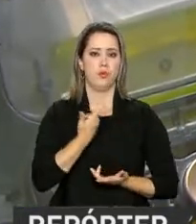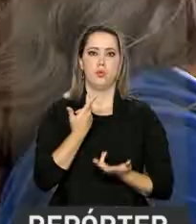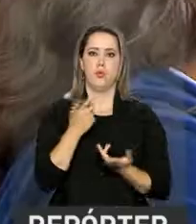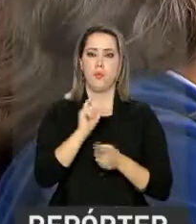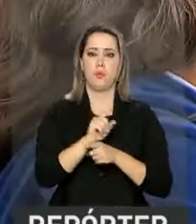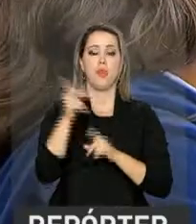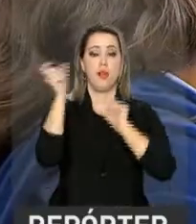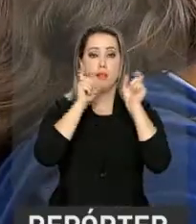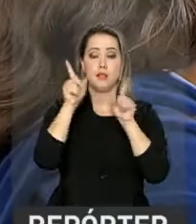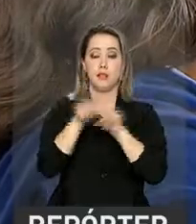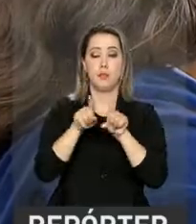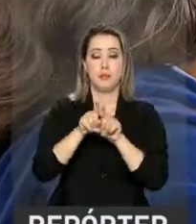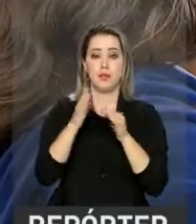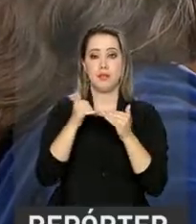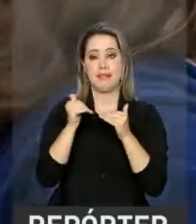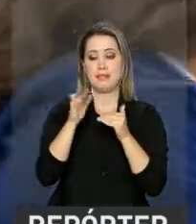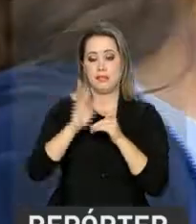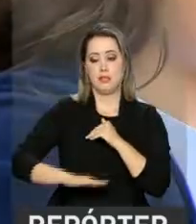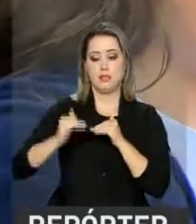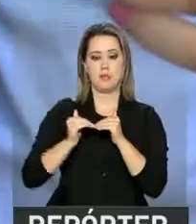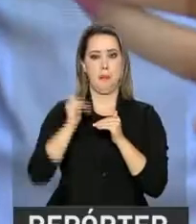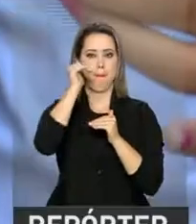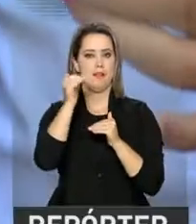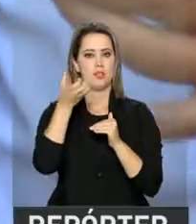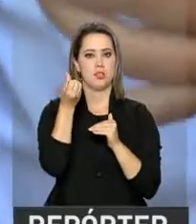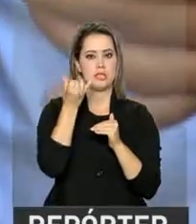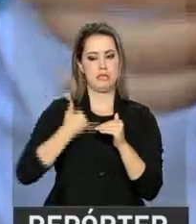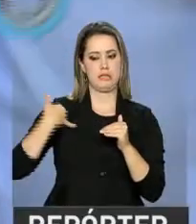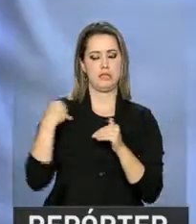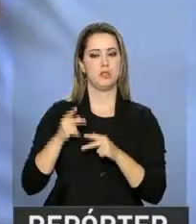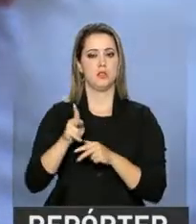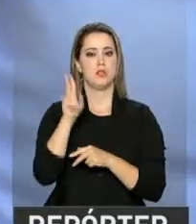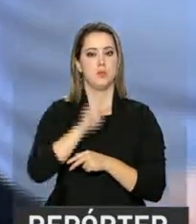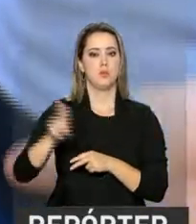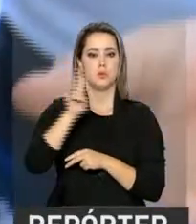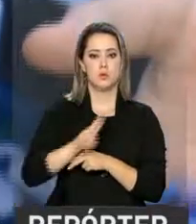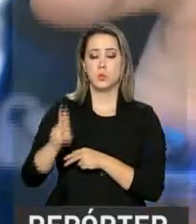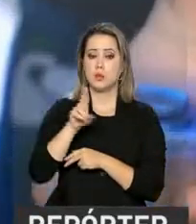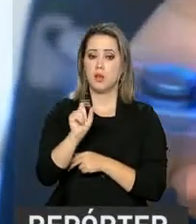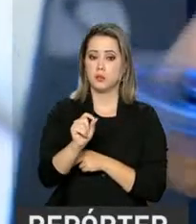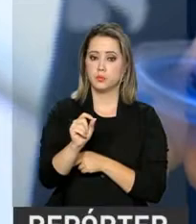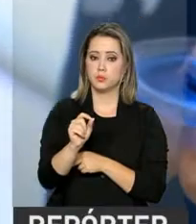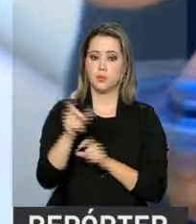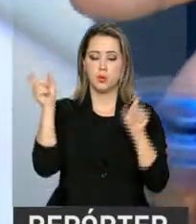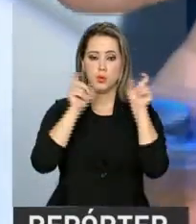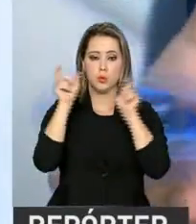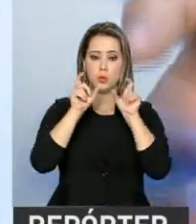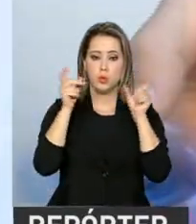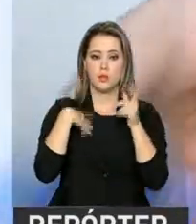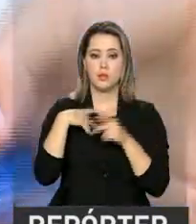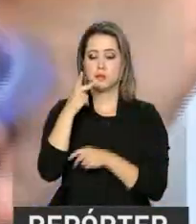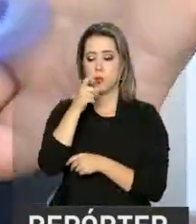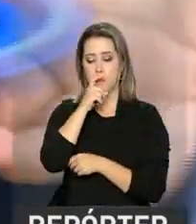para as crianças maiores de 6 anos e sejam sempre usados com é a atenção os